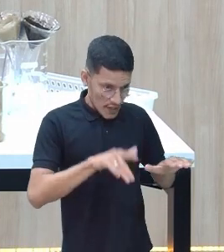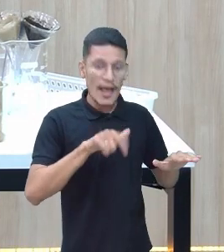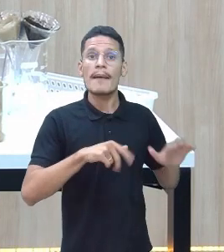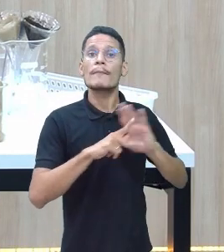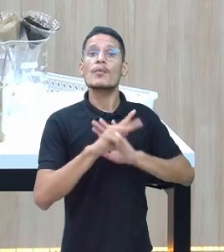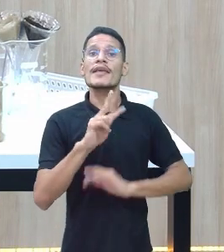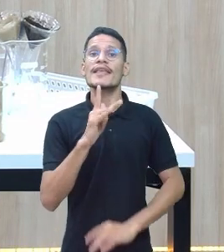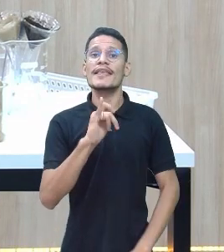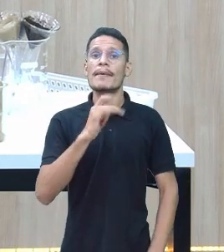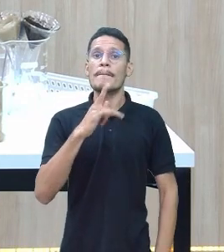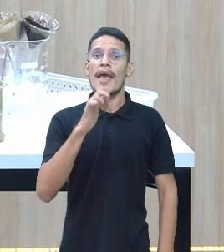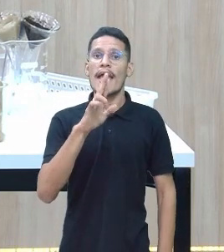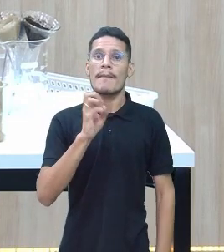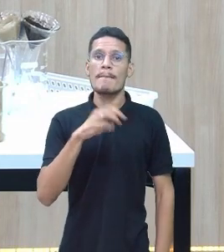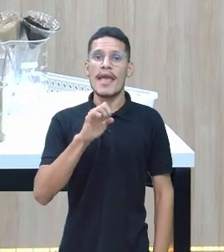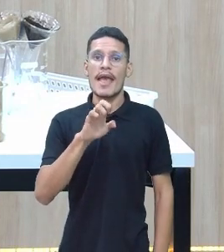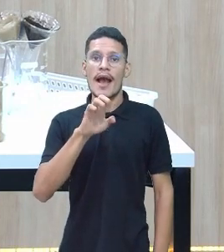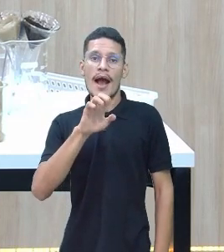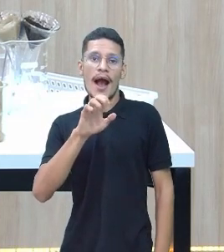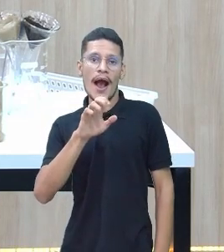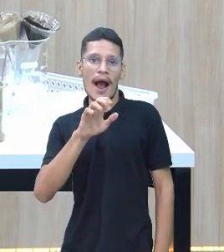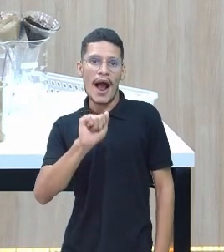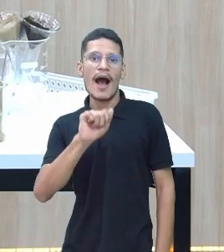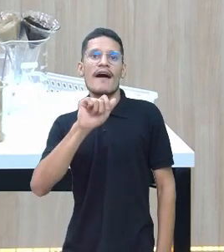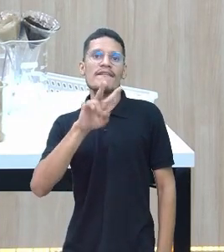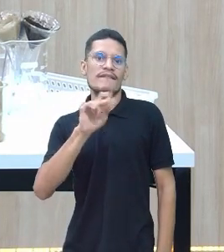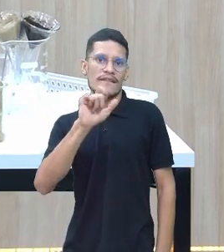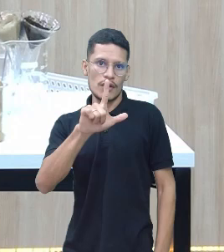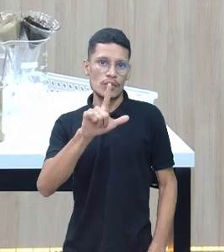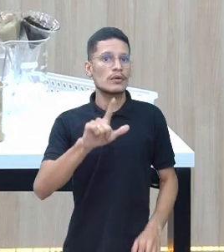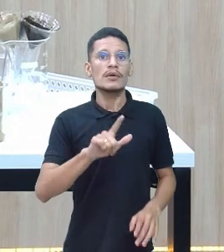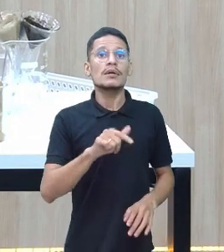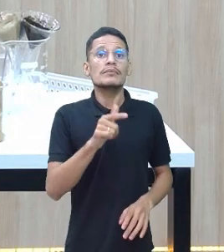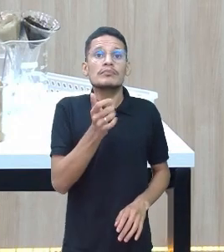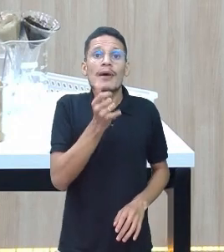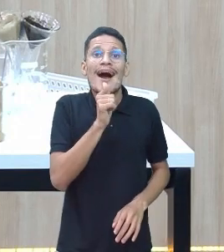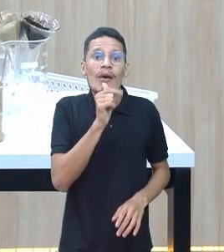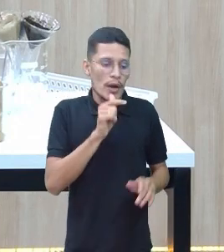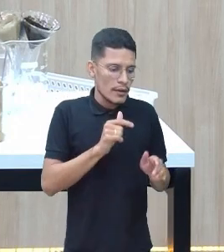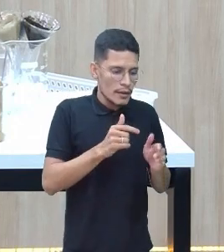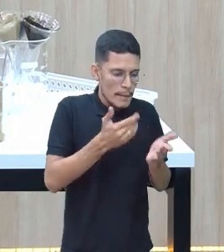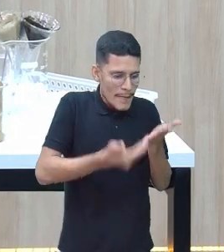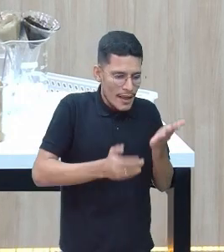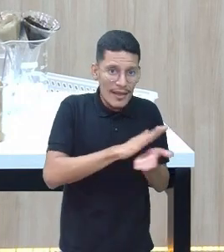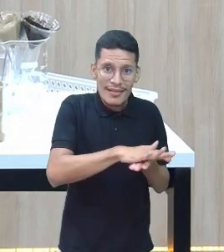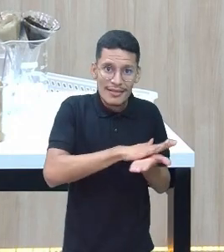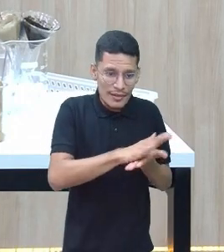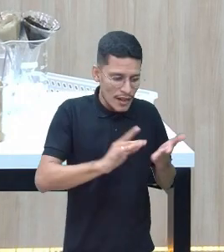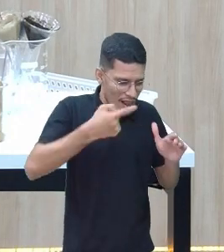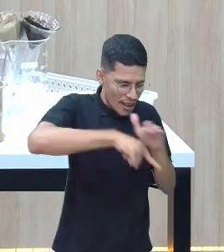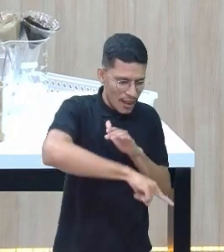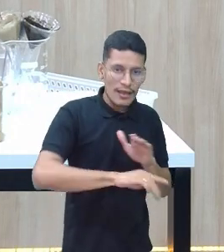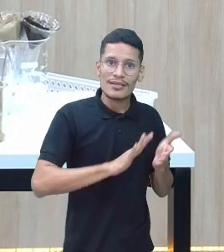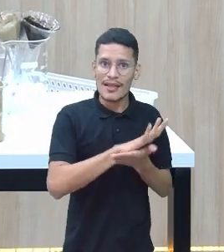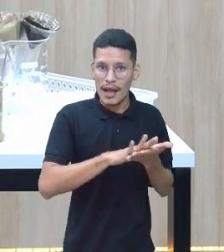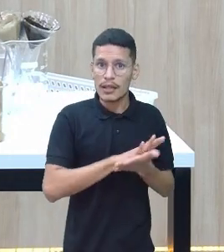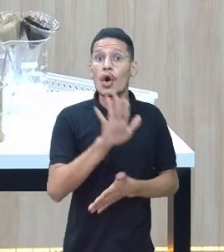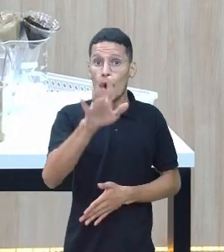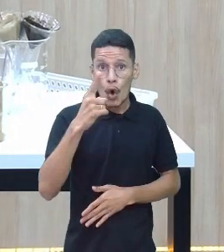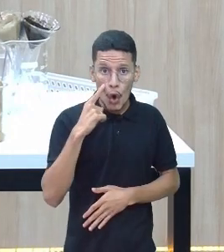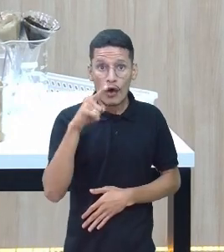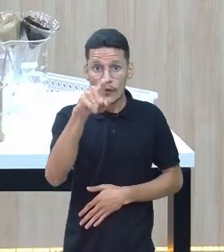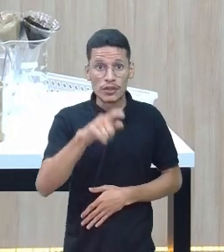não deixou a água passar. E aí, professora, o que eu posso observar mais? Então, vá lá, pega seu caderno,